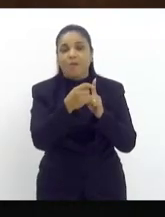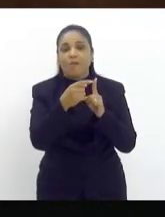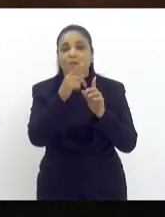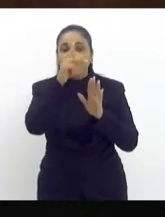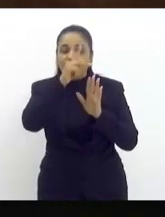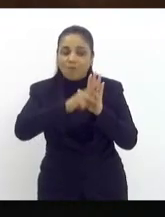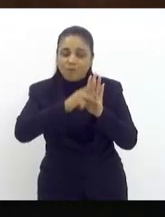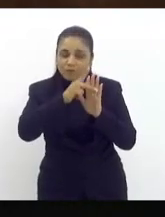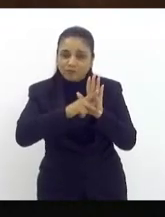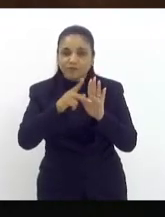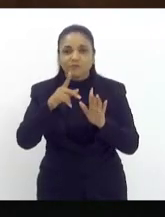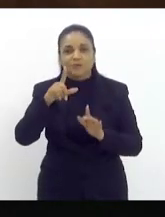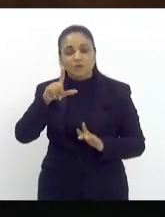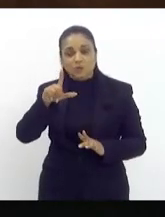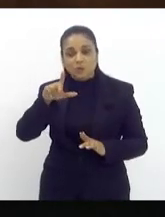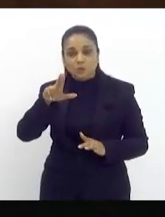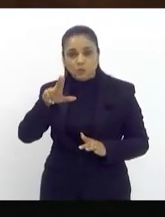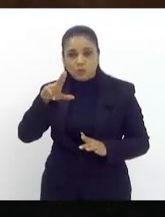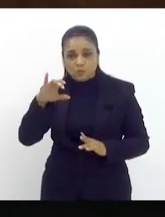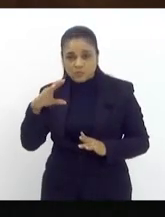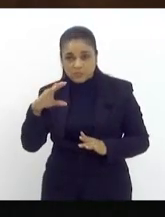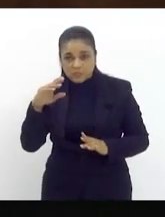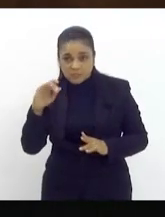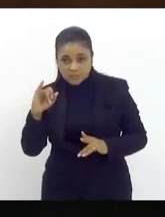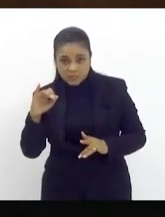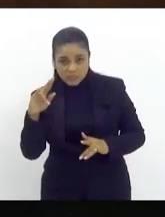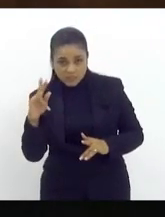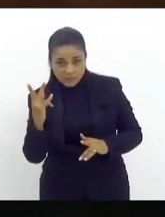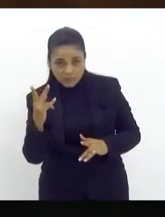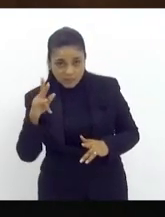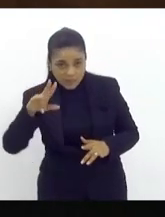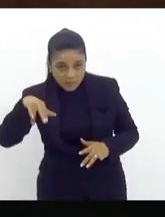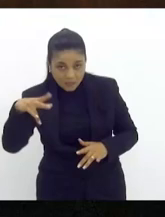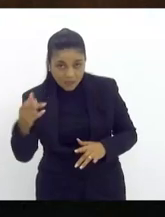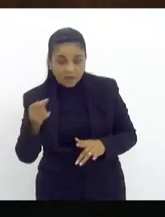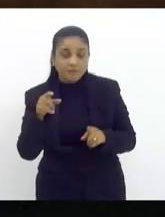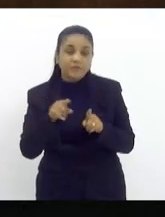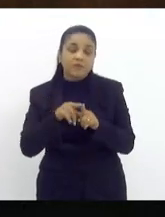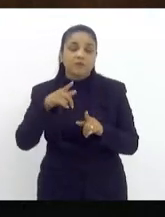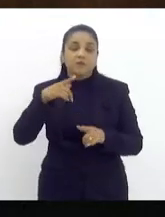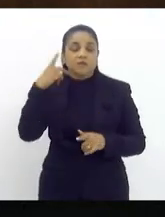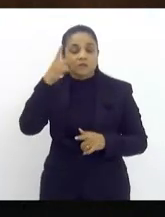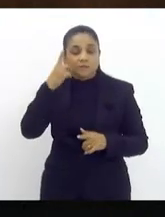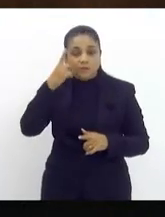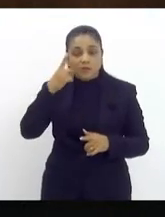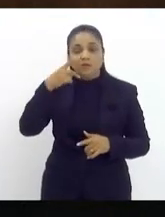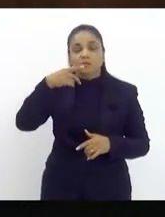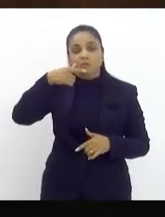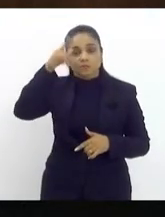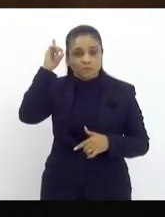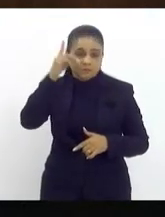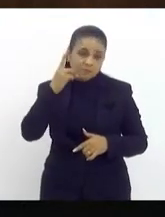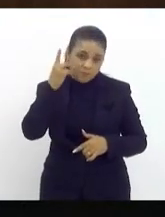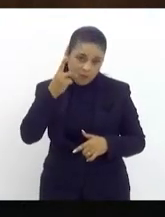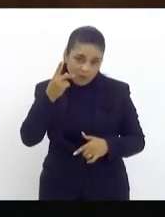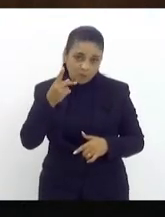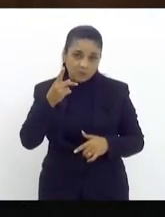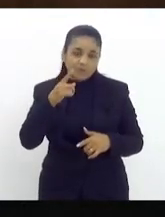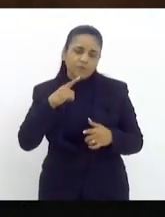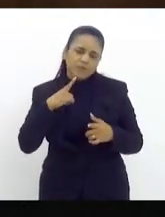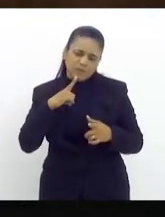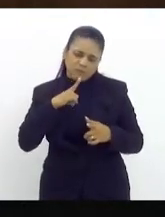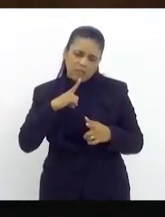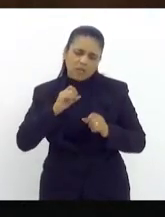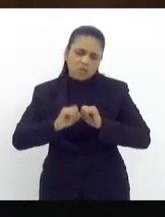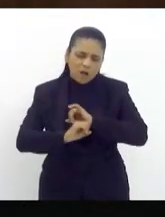projeto da deputada Lucinha, do deputado Luiz Paulo. Sendo aqui muito claro, presidente, a gente tem anos